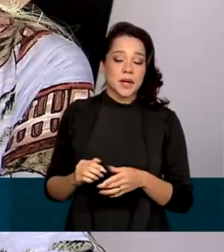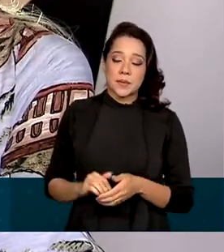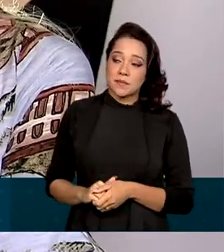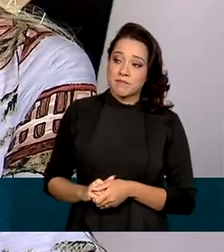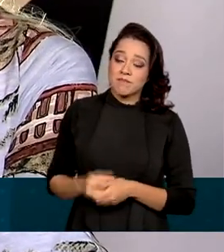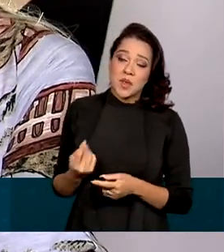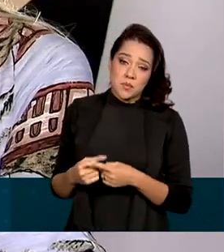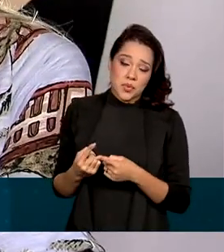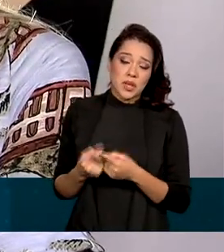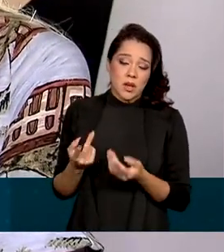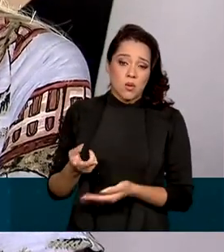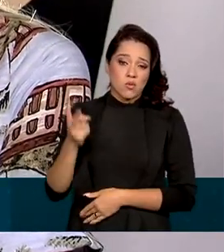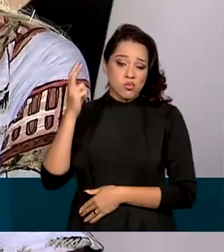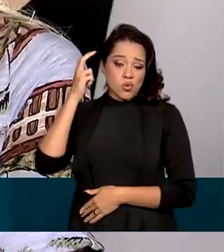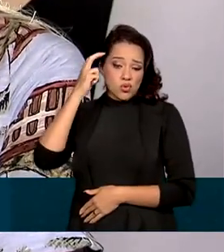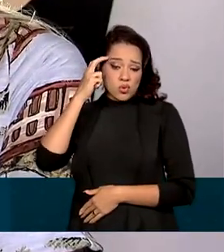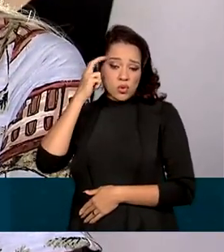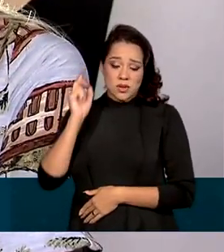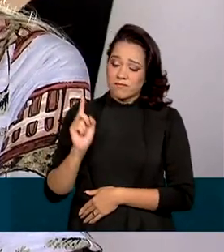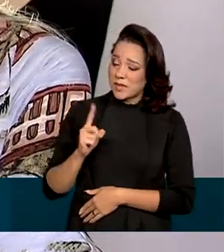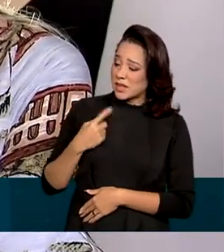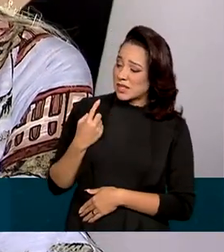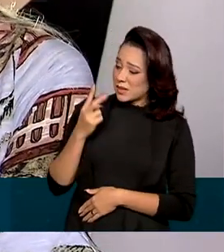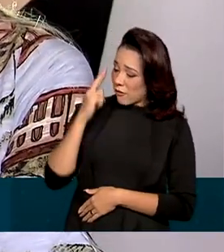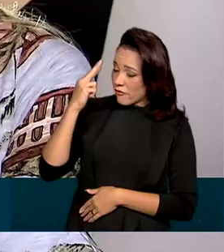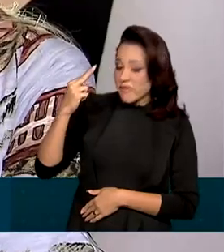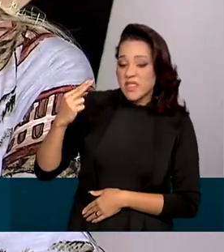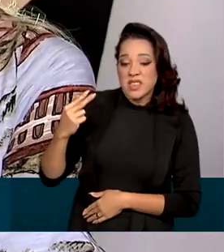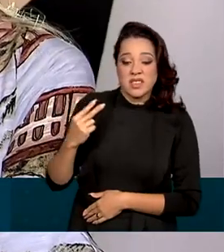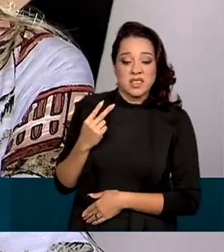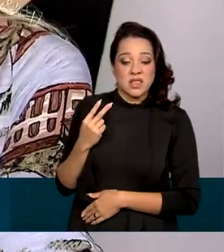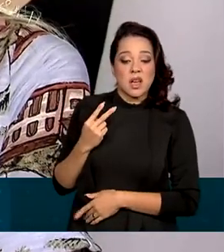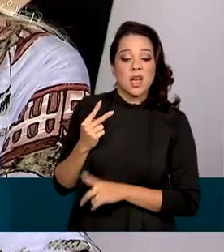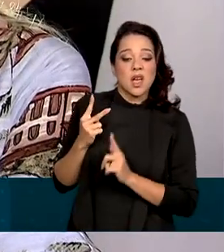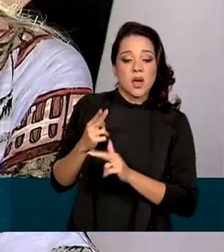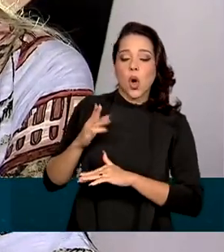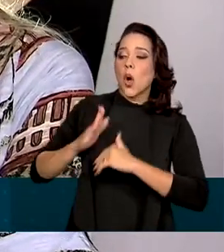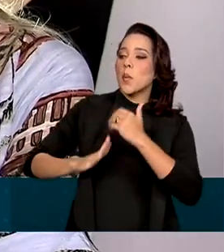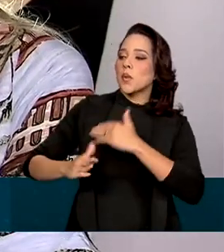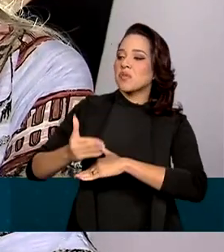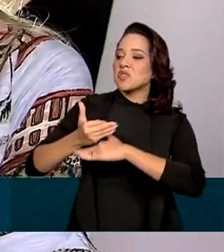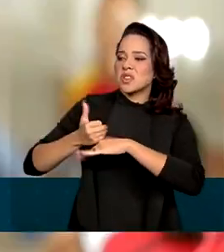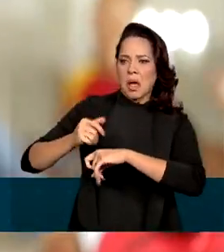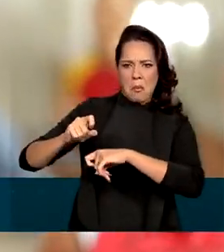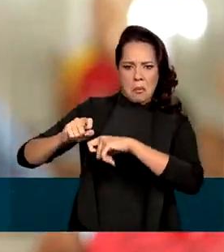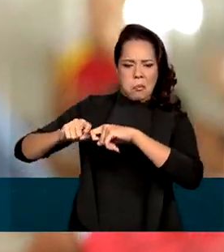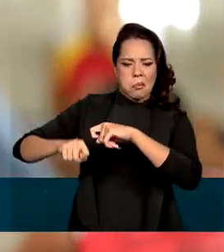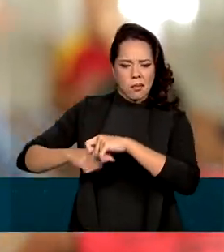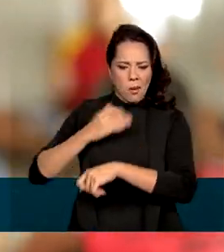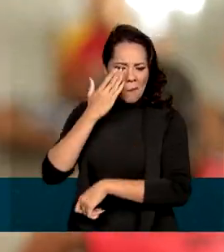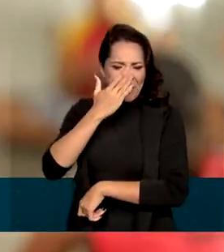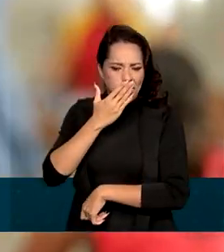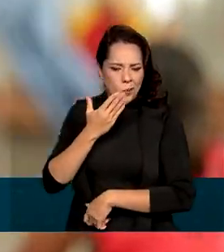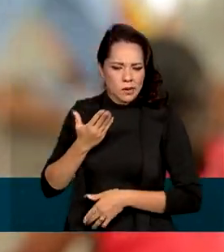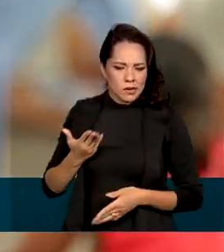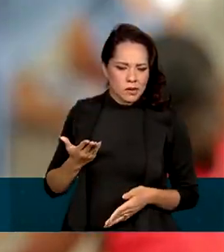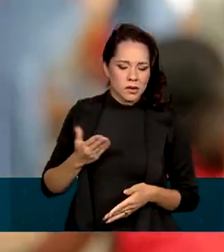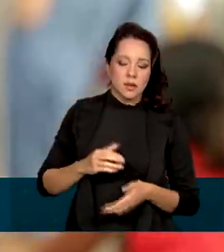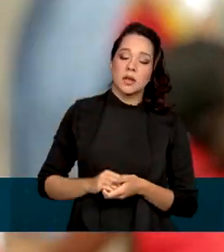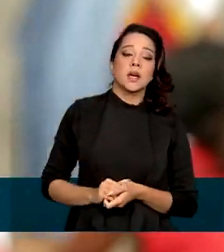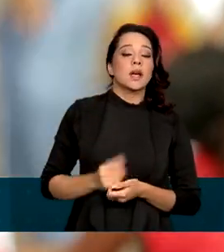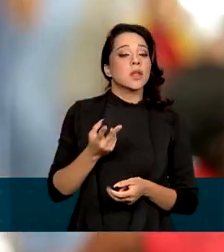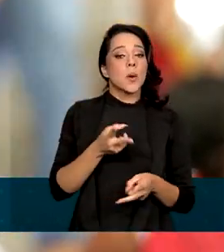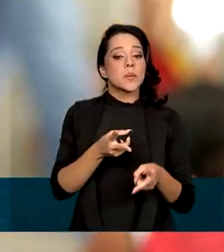Porque culturalmente nós somos vistas ainda como profissionais do sexo. O governo federal também lançou